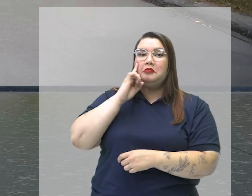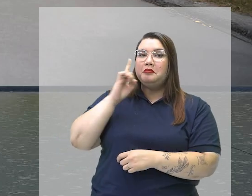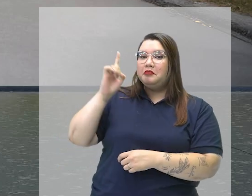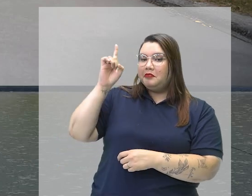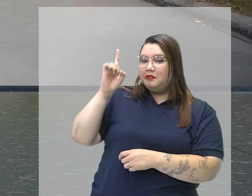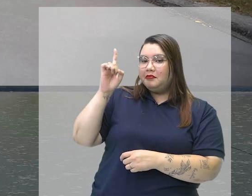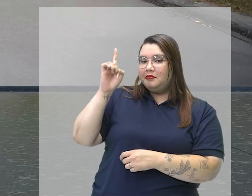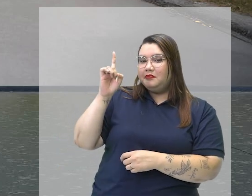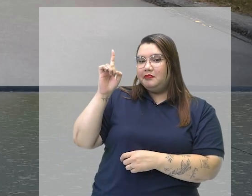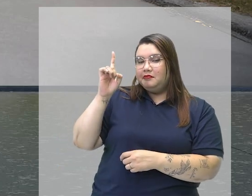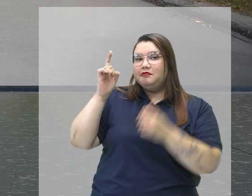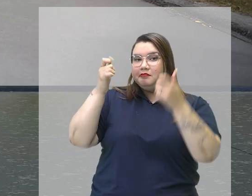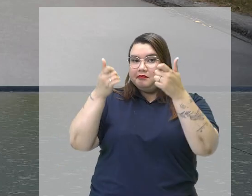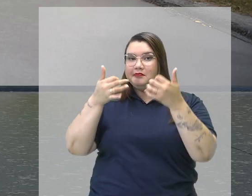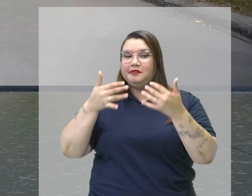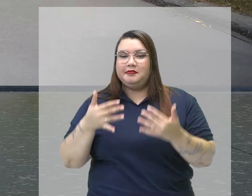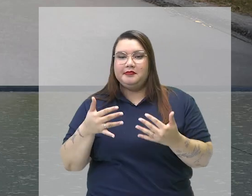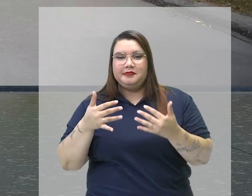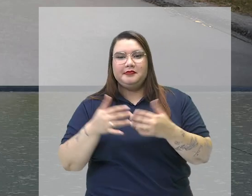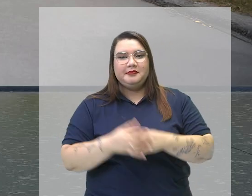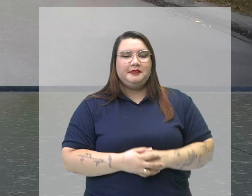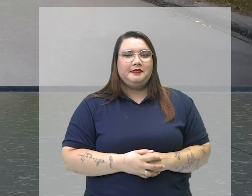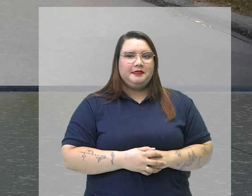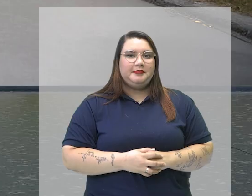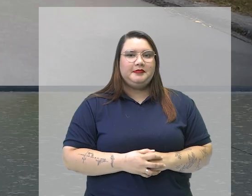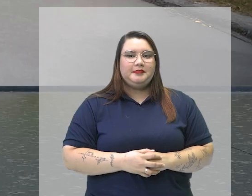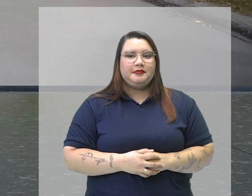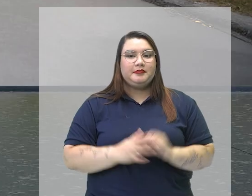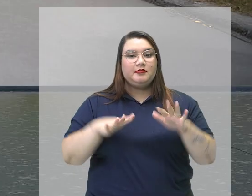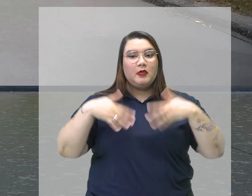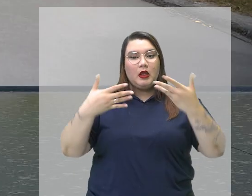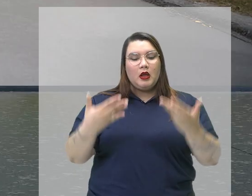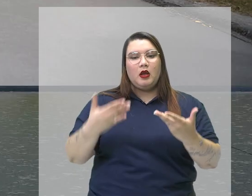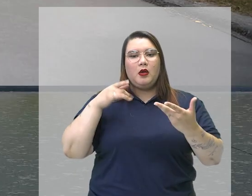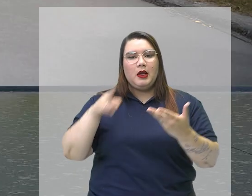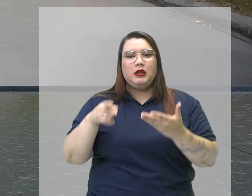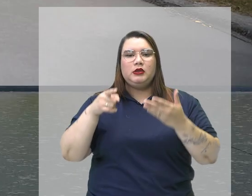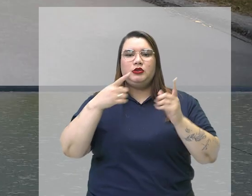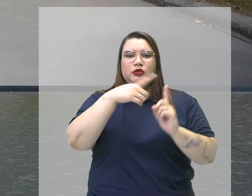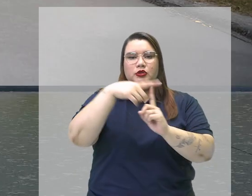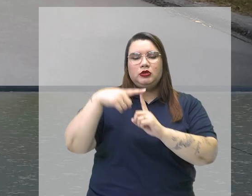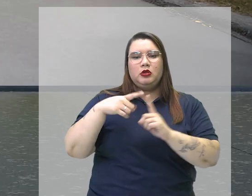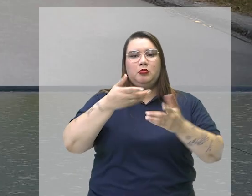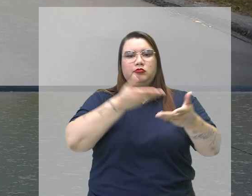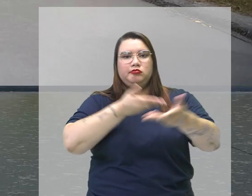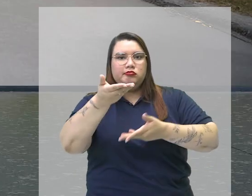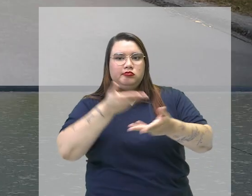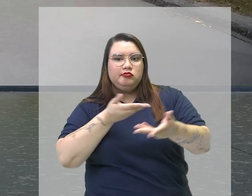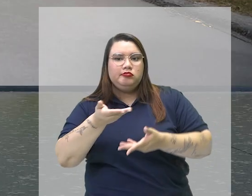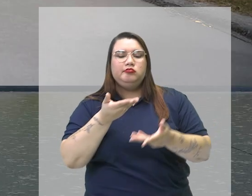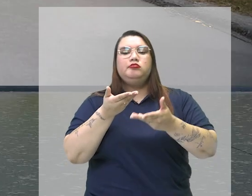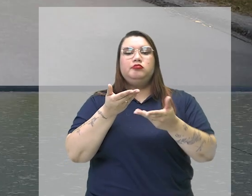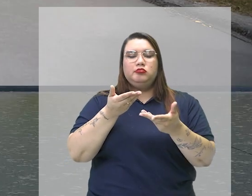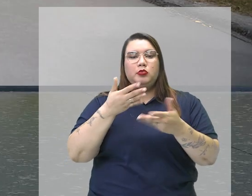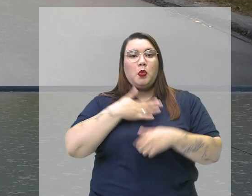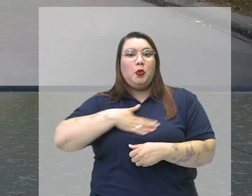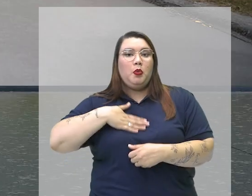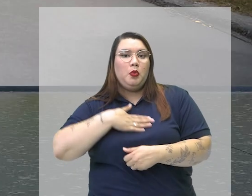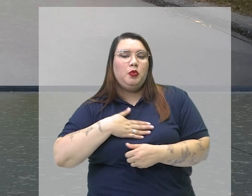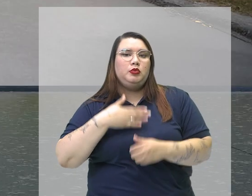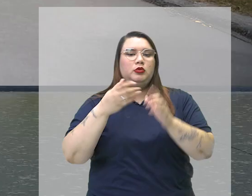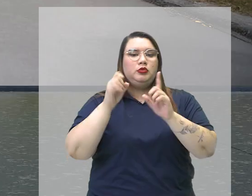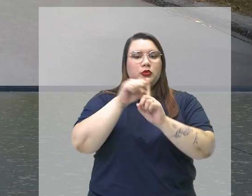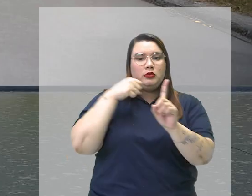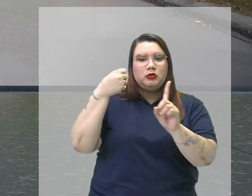que os jogos trazem para o nosso dia a dia, para a nossa vida? Então, observem aqui. Os jogos, prazer, interação e